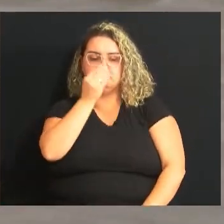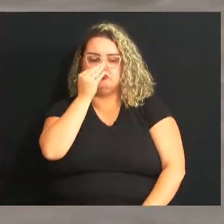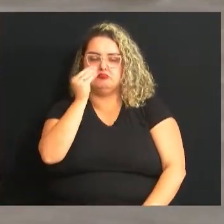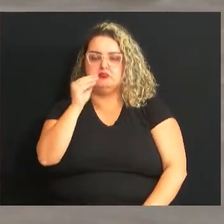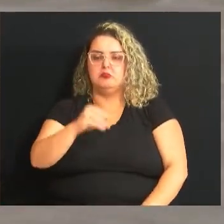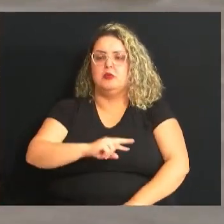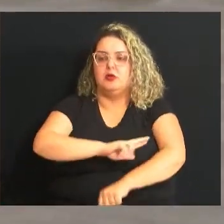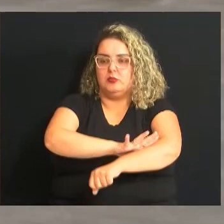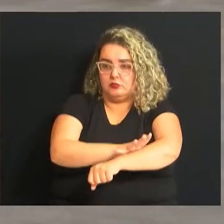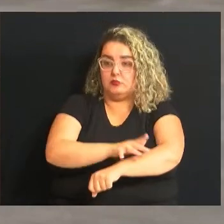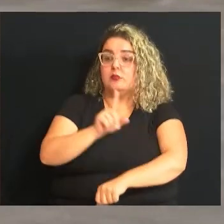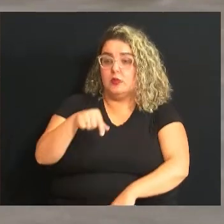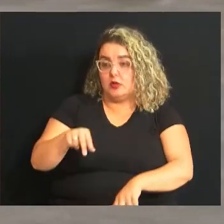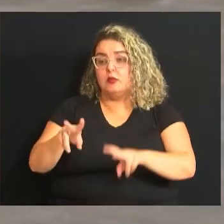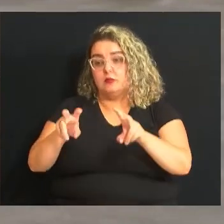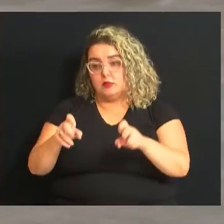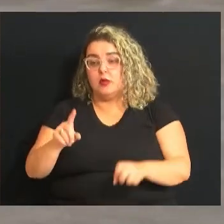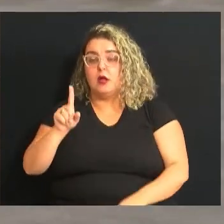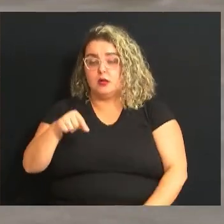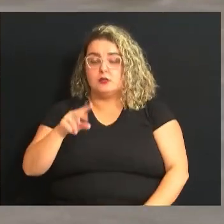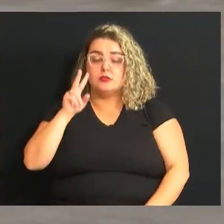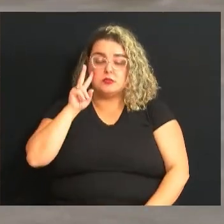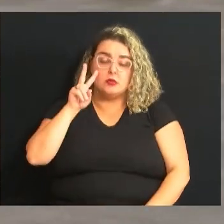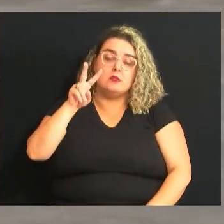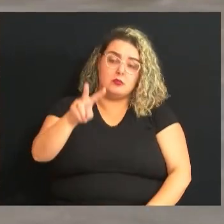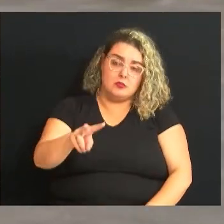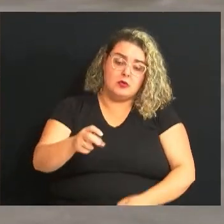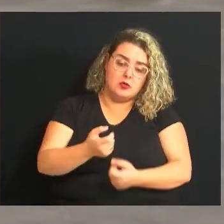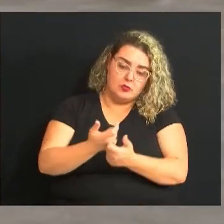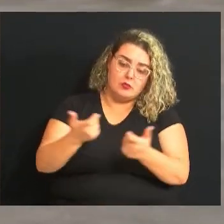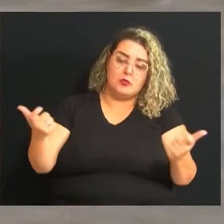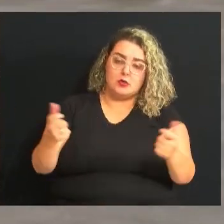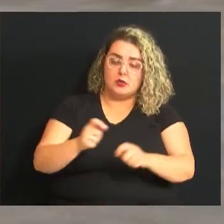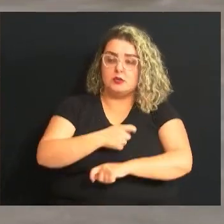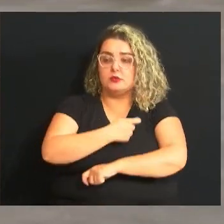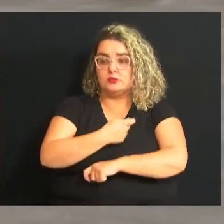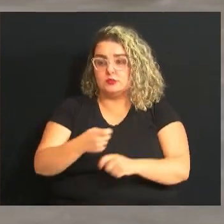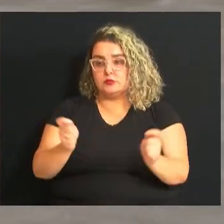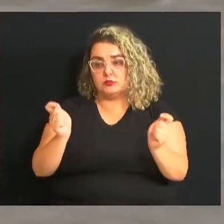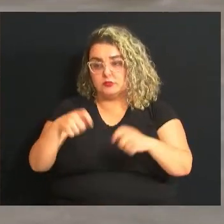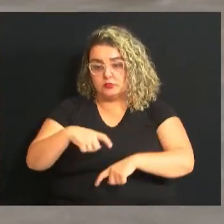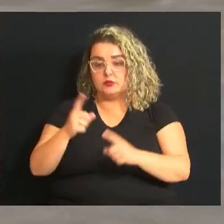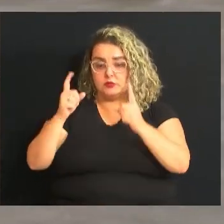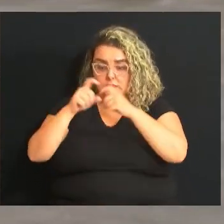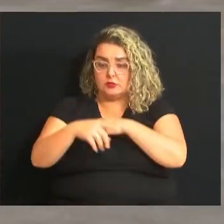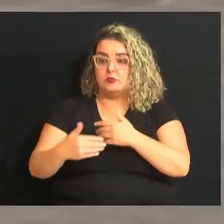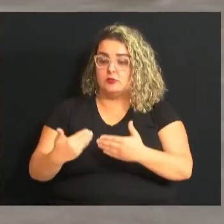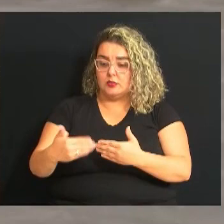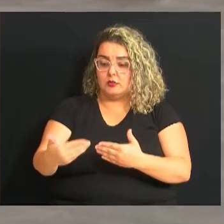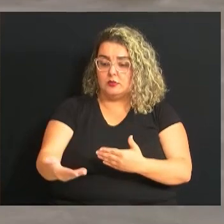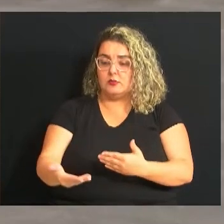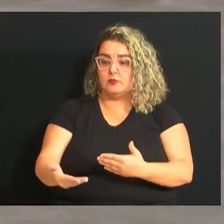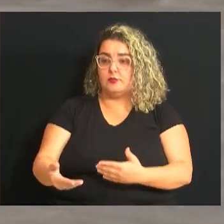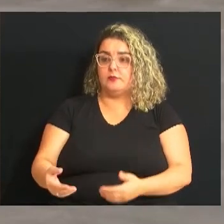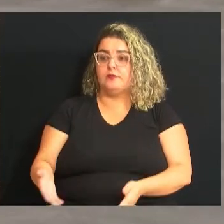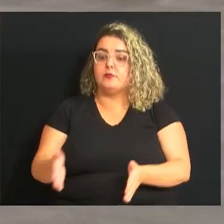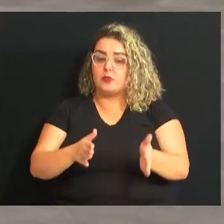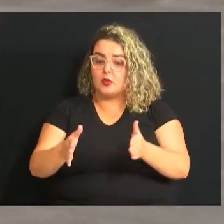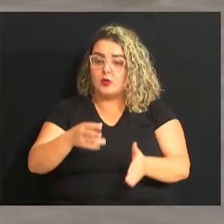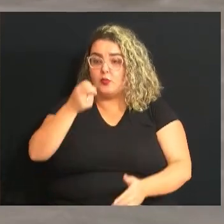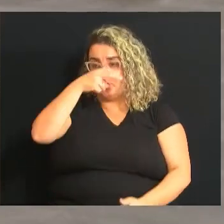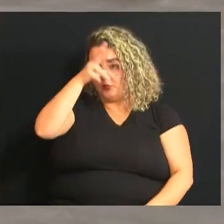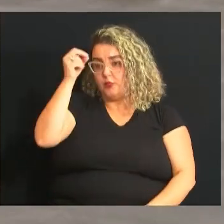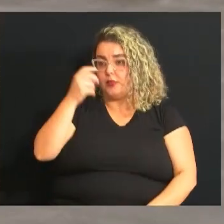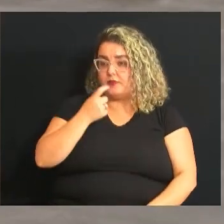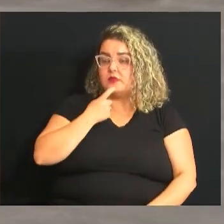discriminação e de preconceito. É disso que se trata, é isso que a gente está enxergando como grande desafio no próximo período. E recentemente o prefeito